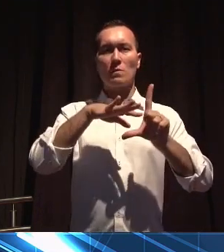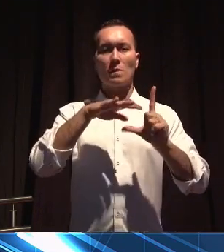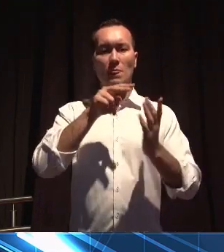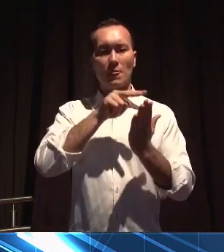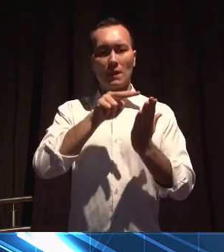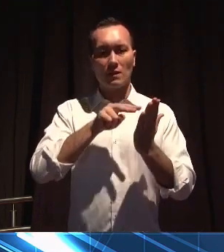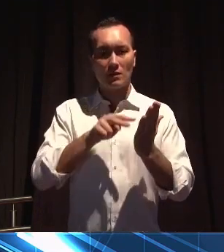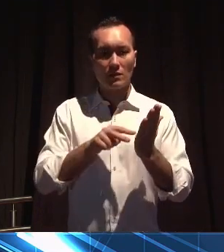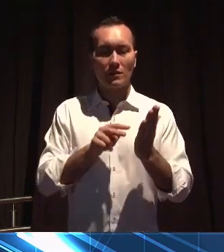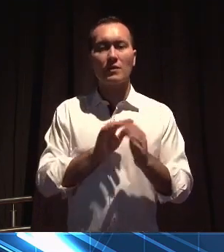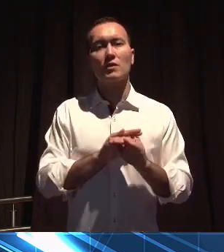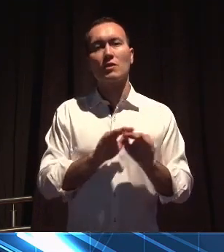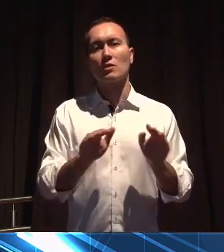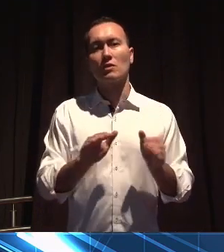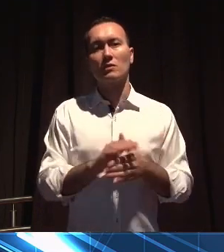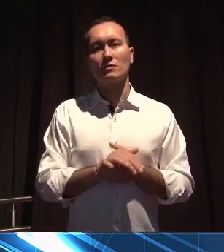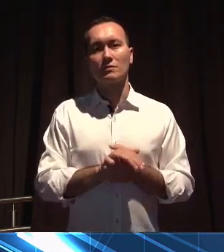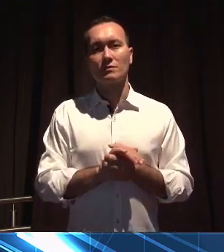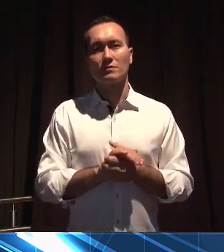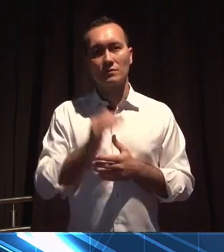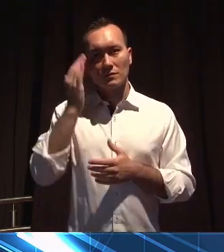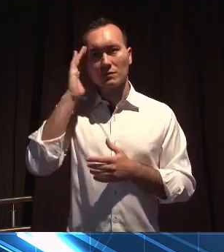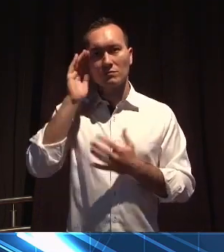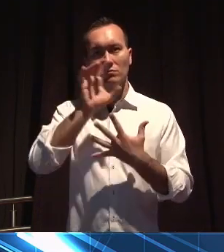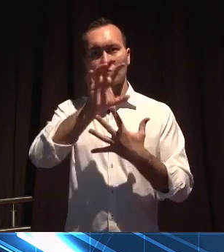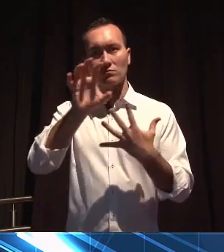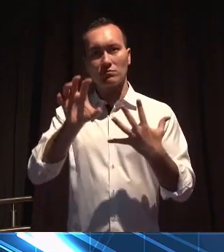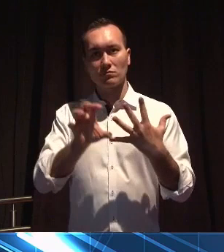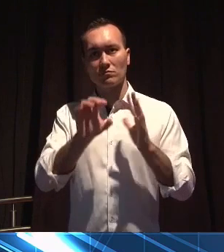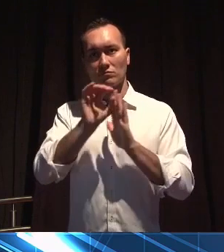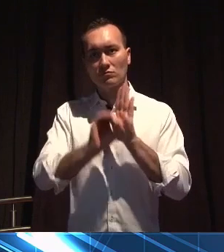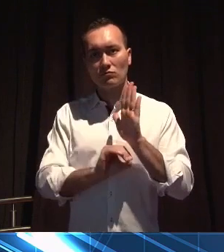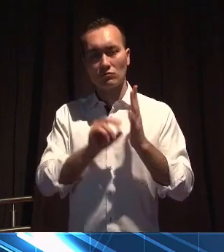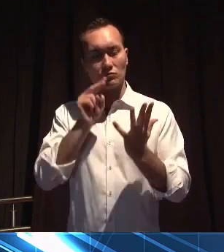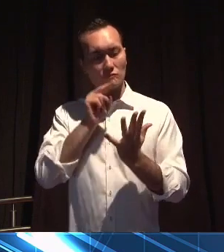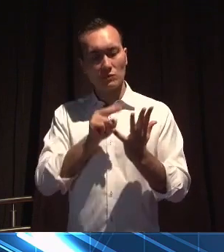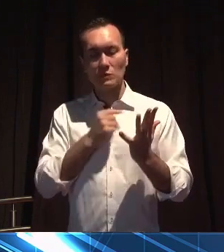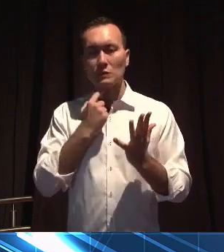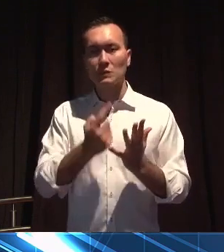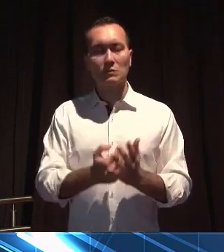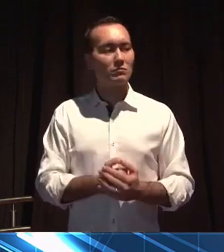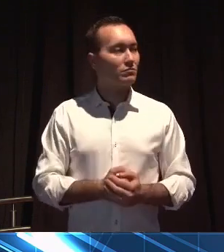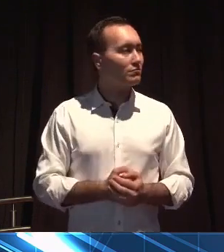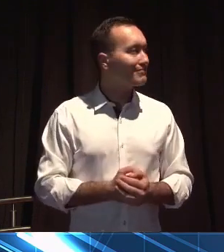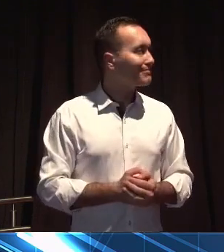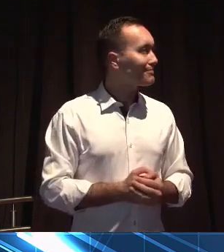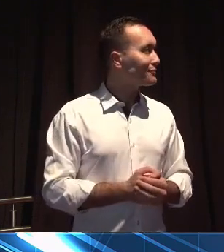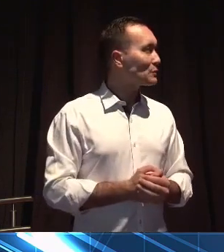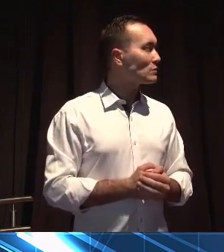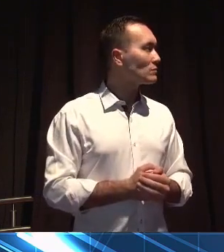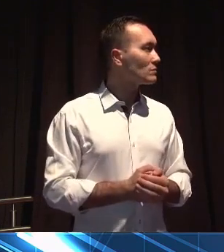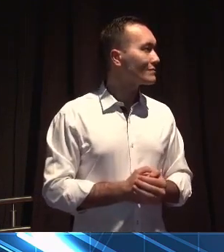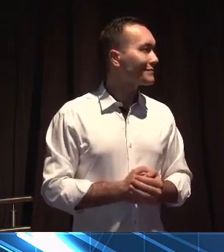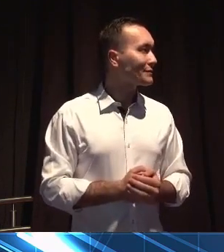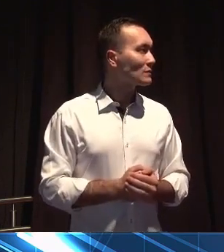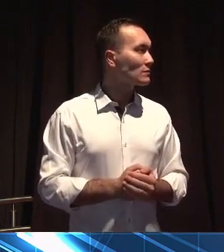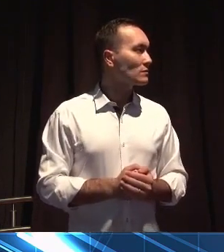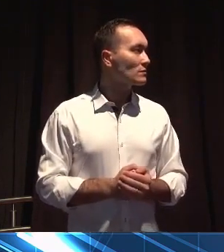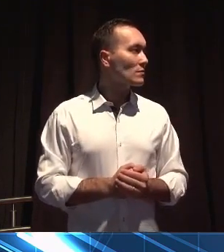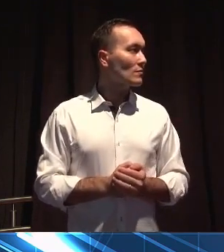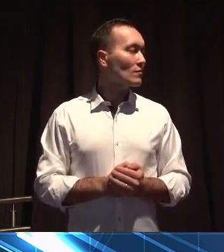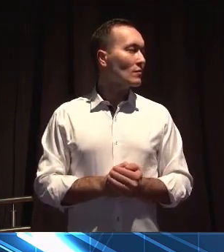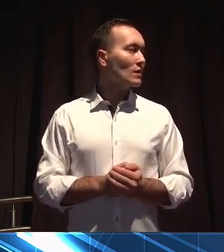leitura não chegaria os as classes originais Essa é a ideia do segregar interface se colocar uma Interface para